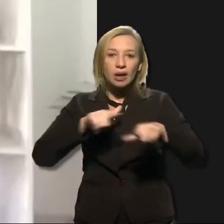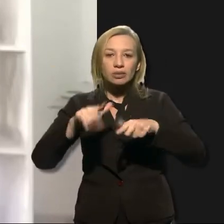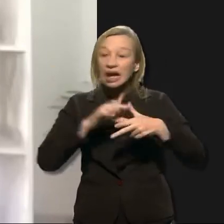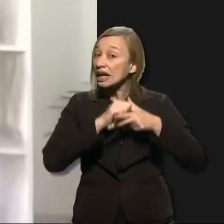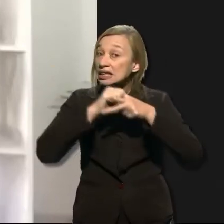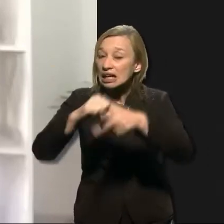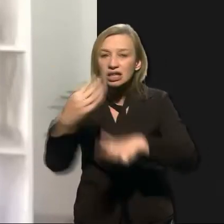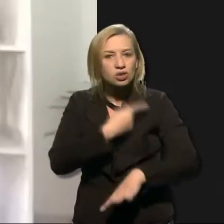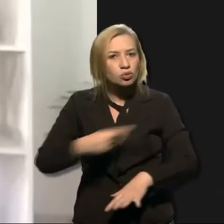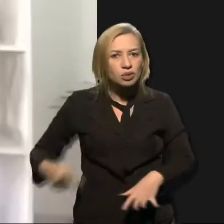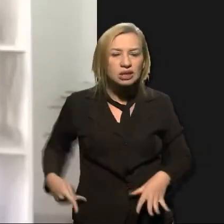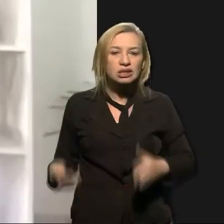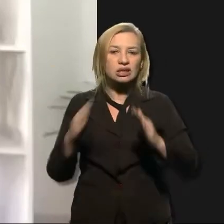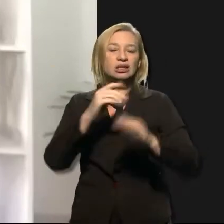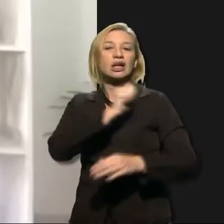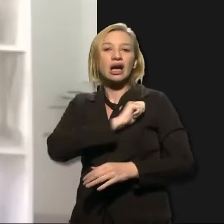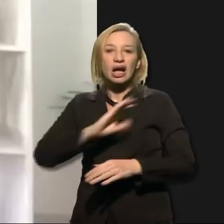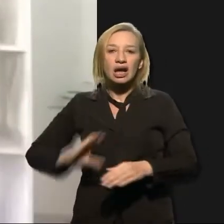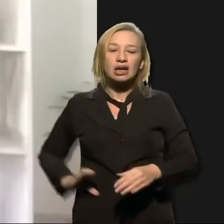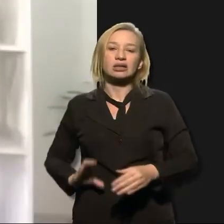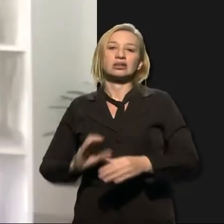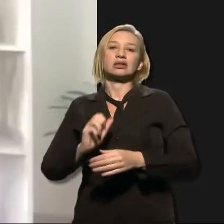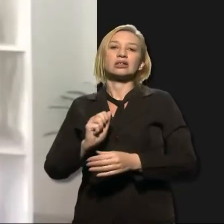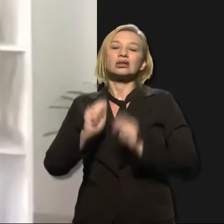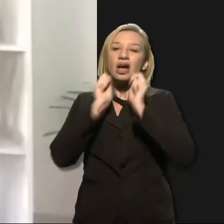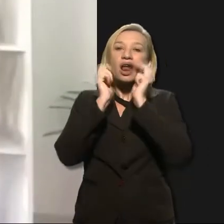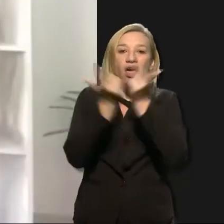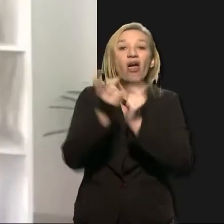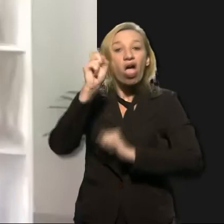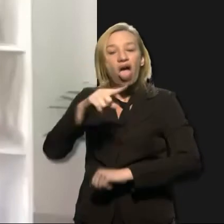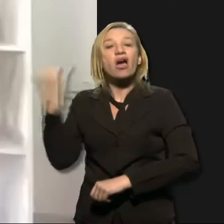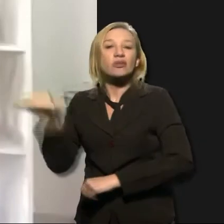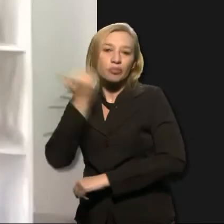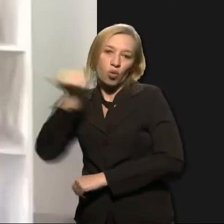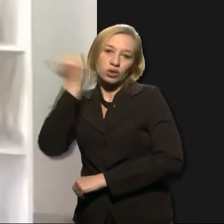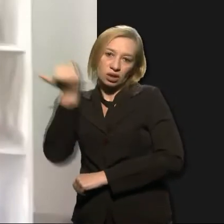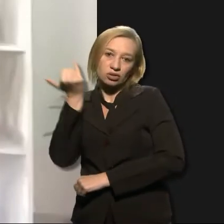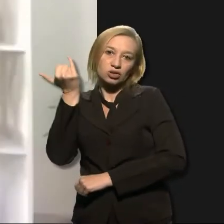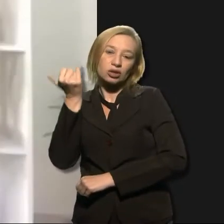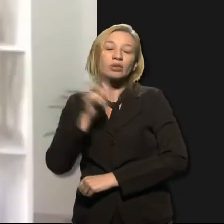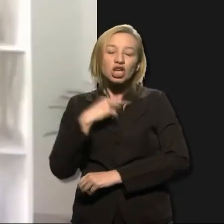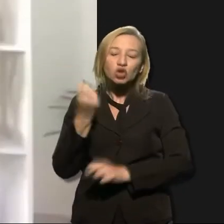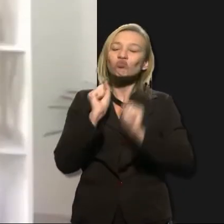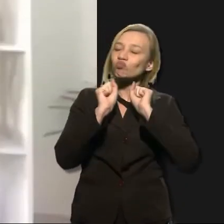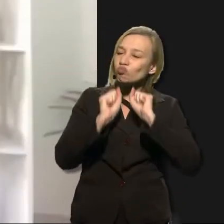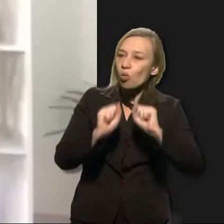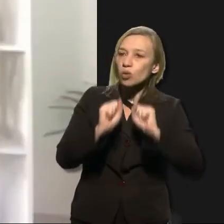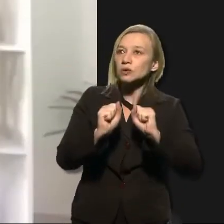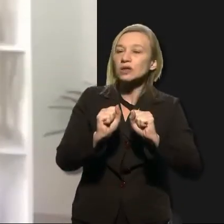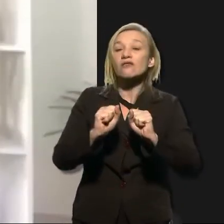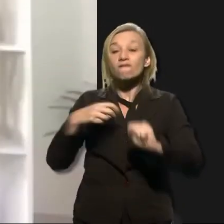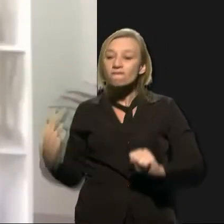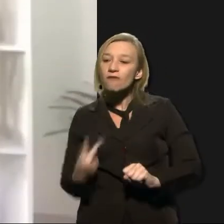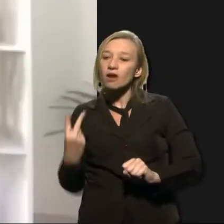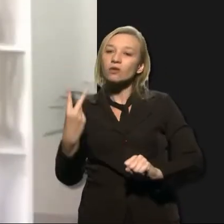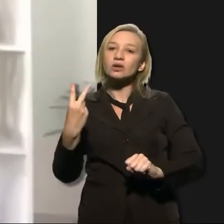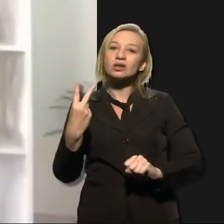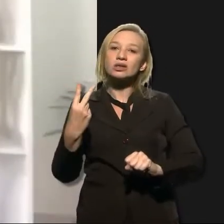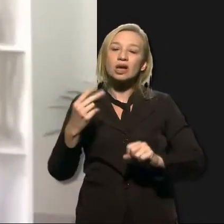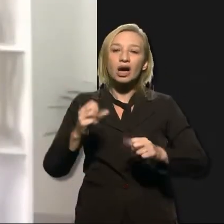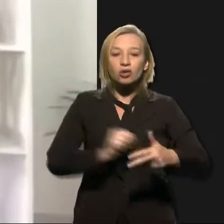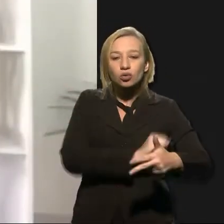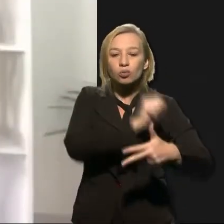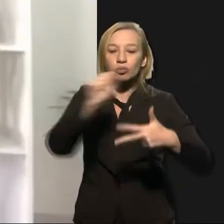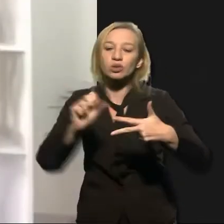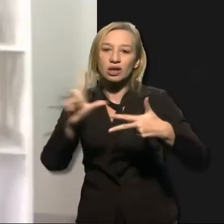do Legislativo, reconhecer o trabalho da liderança do presidente da LERJ, André Siciliano, é importantíssimo